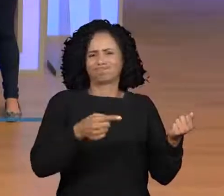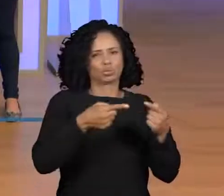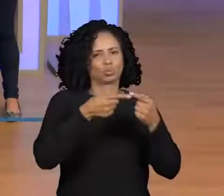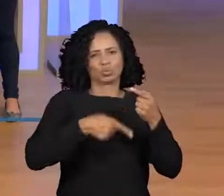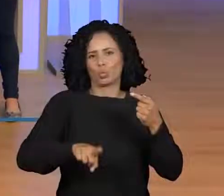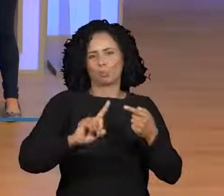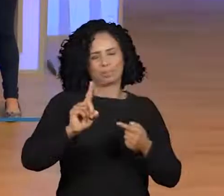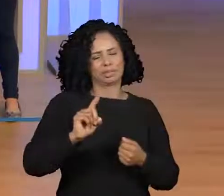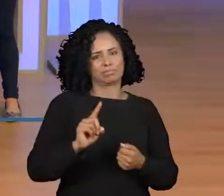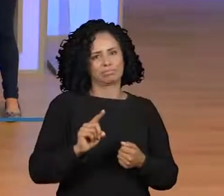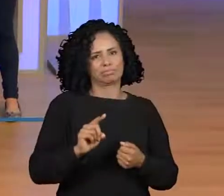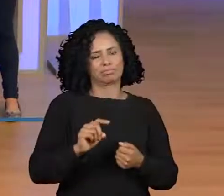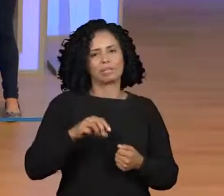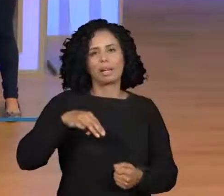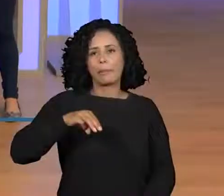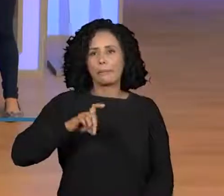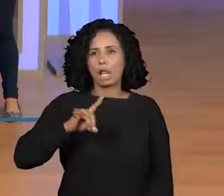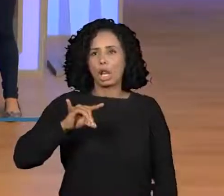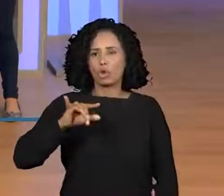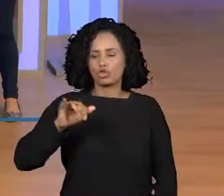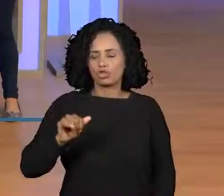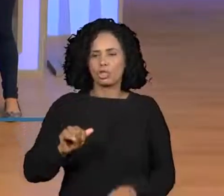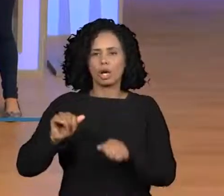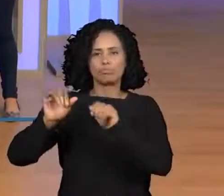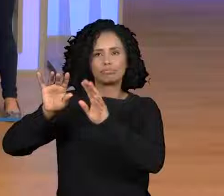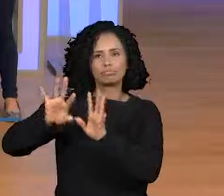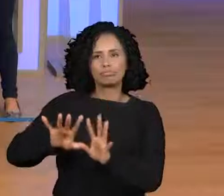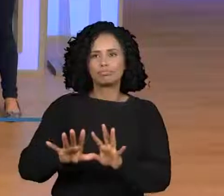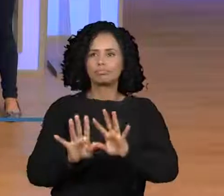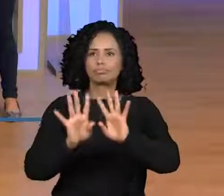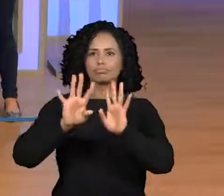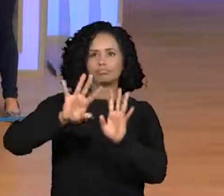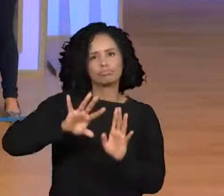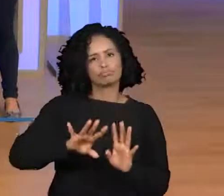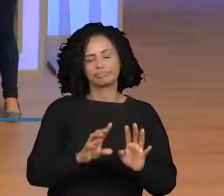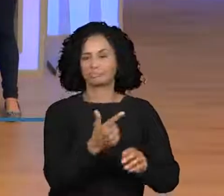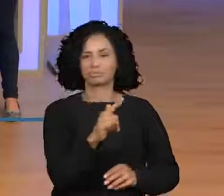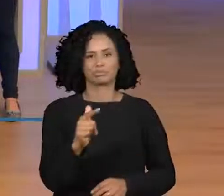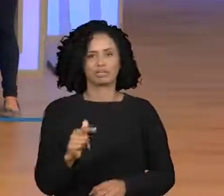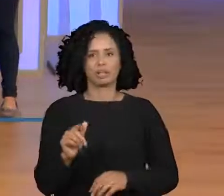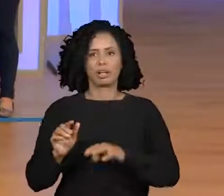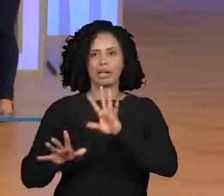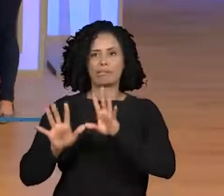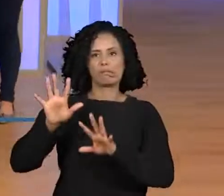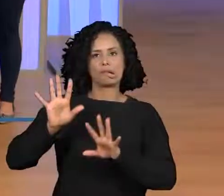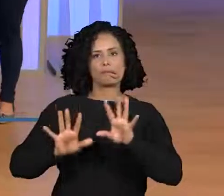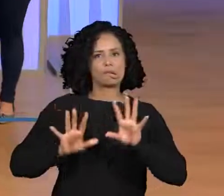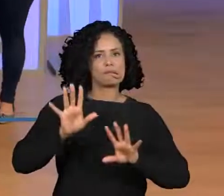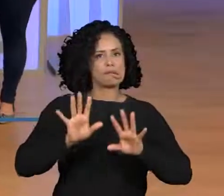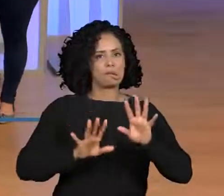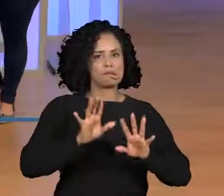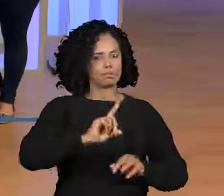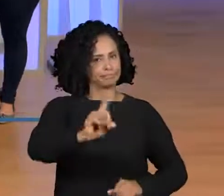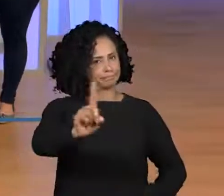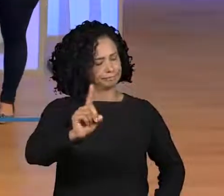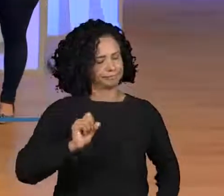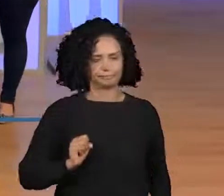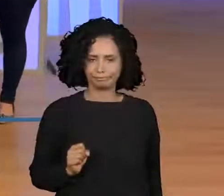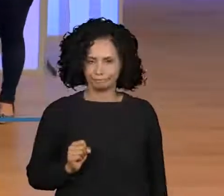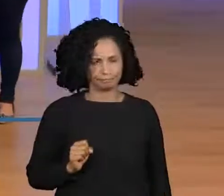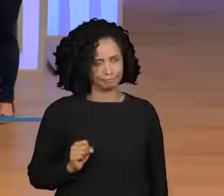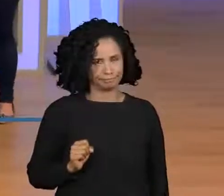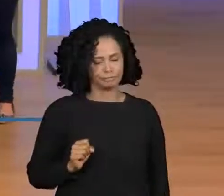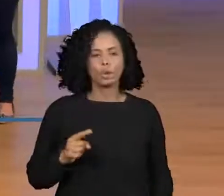Tem que estar todo mundo... Tem que fluir, né? Tem fluir. que ser algo que combine. Que combine. Aí, para combinar, é o